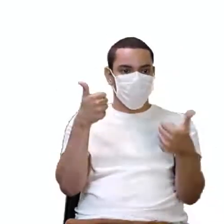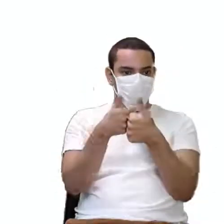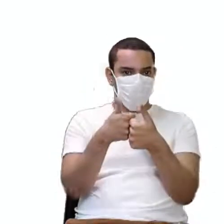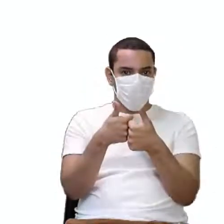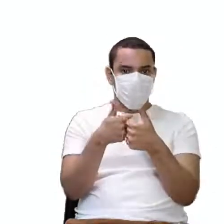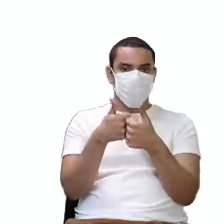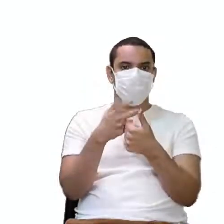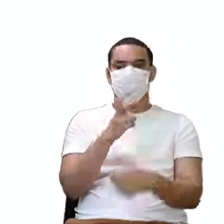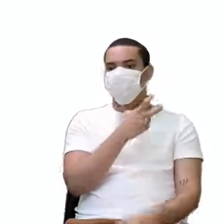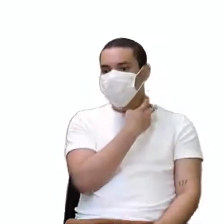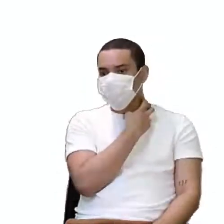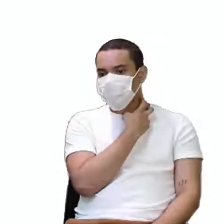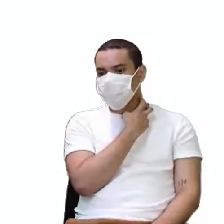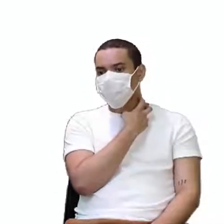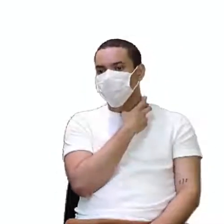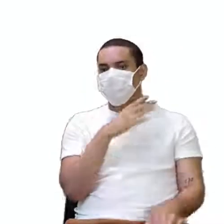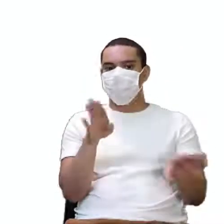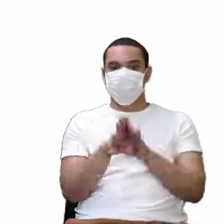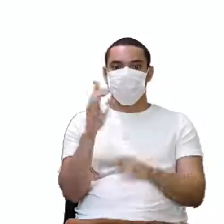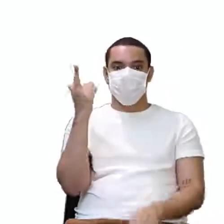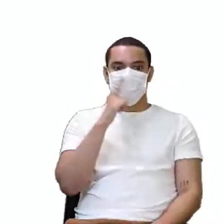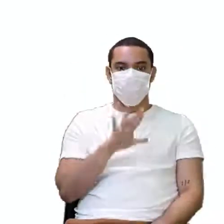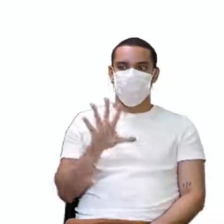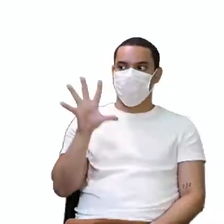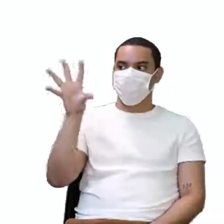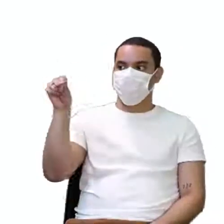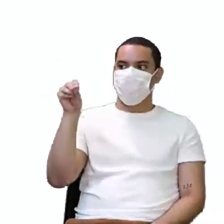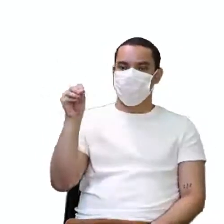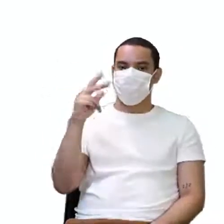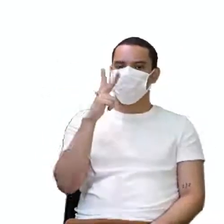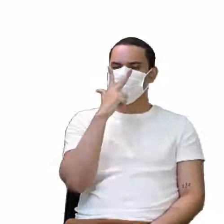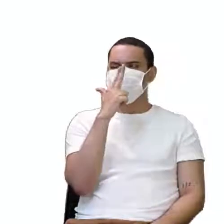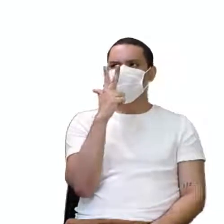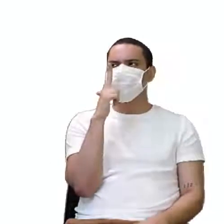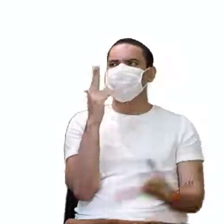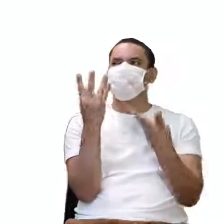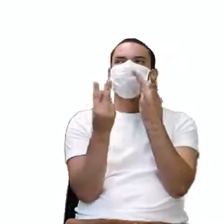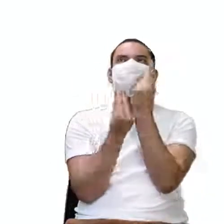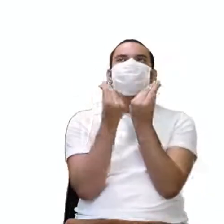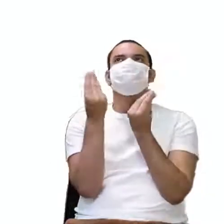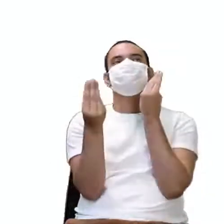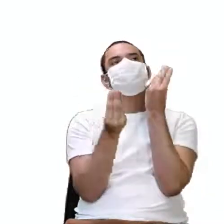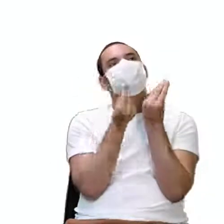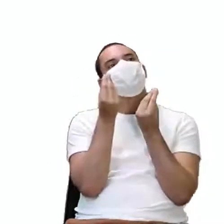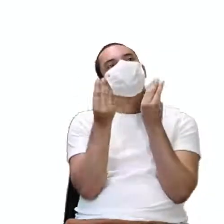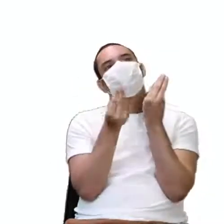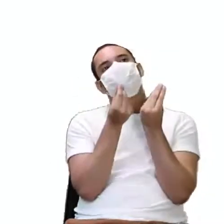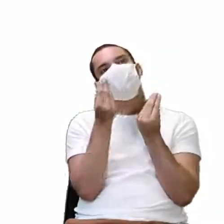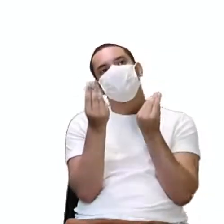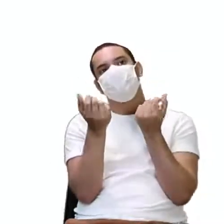um morcego e conseguiu pegar. Parece assim, ela tem uma